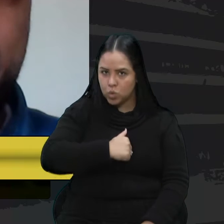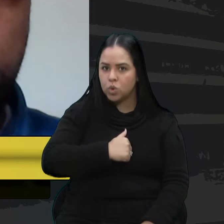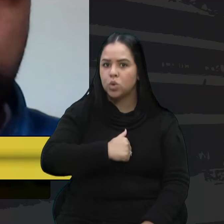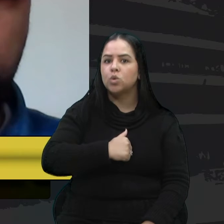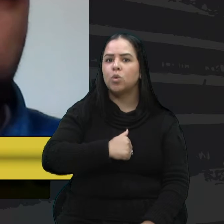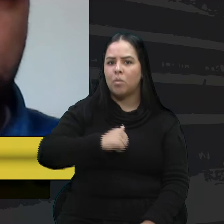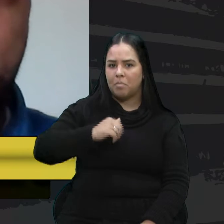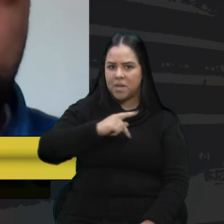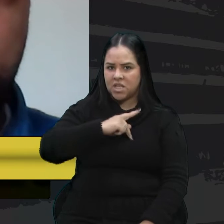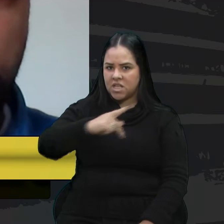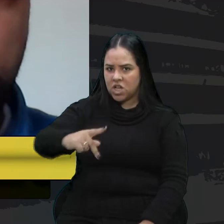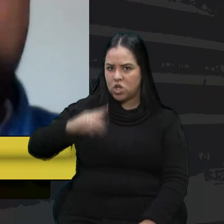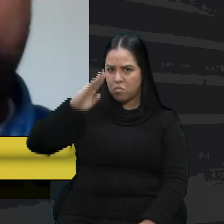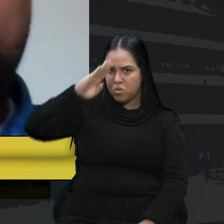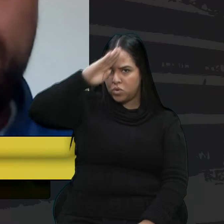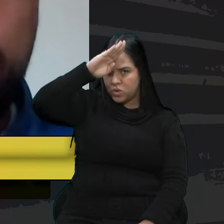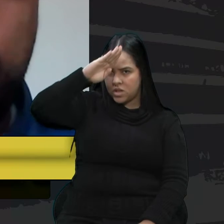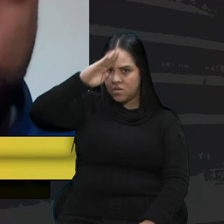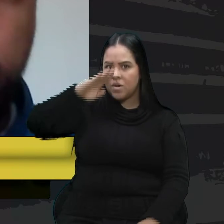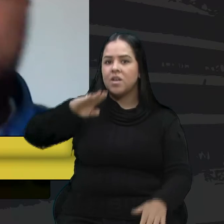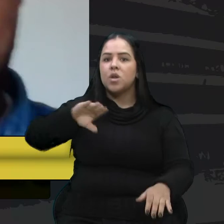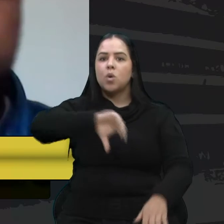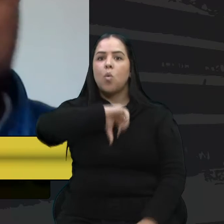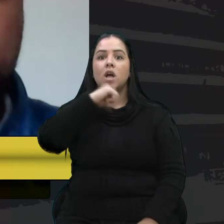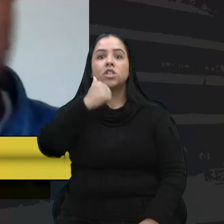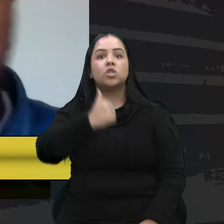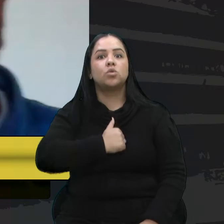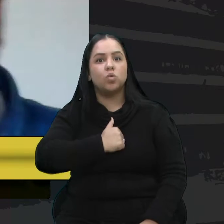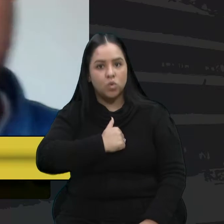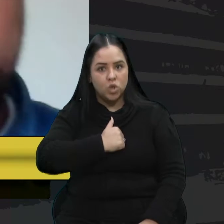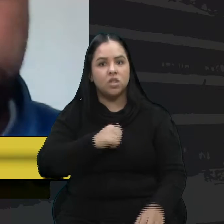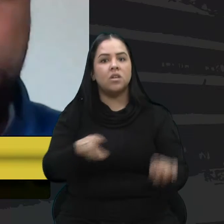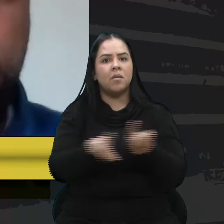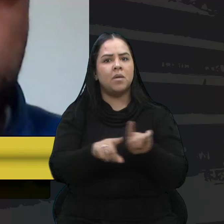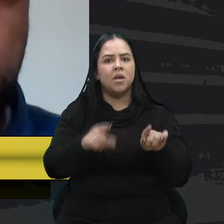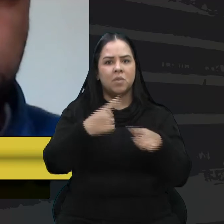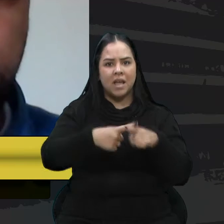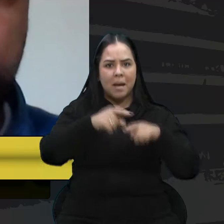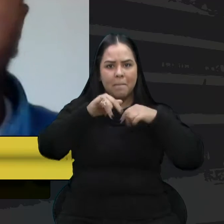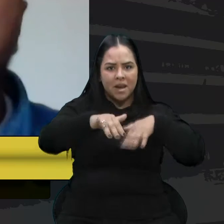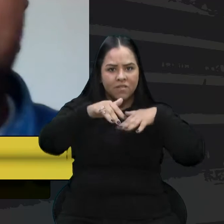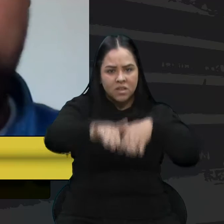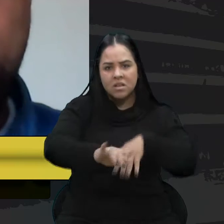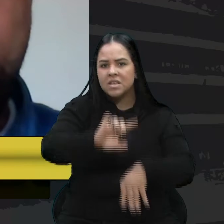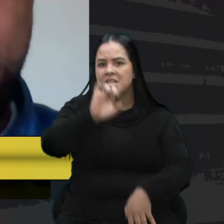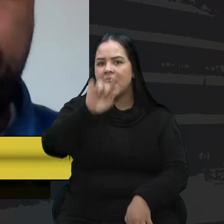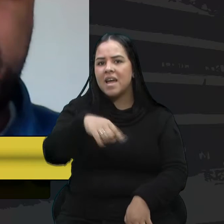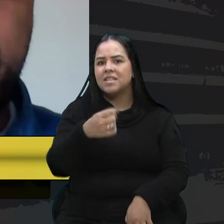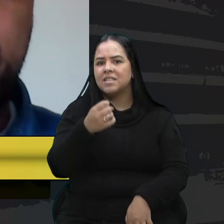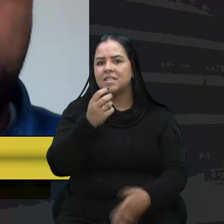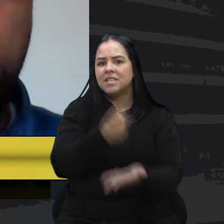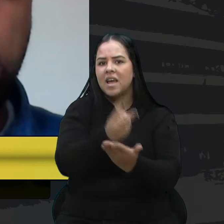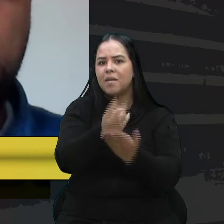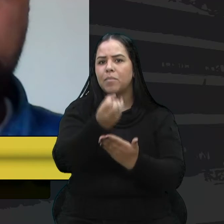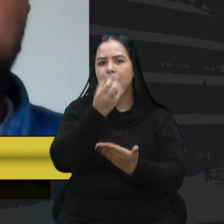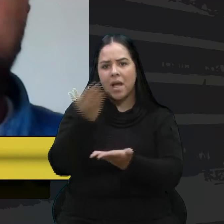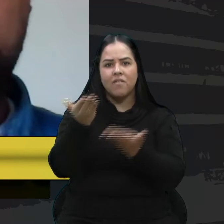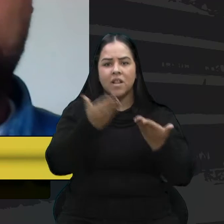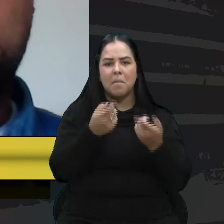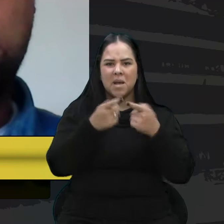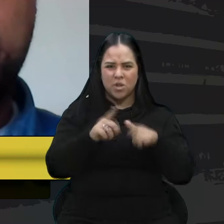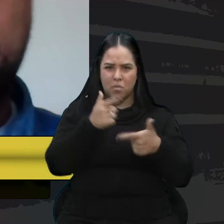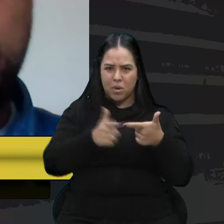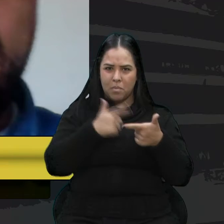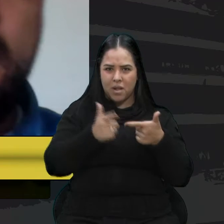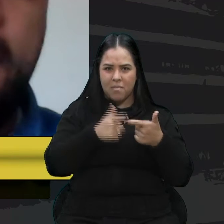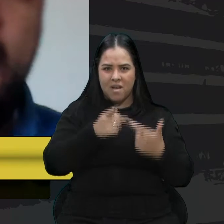presidente Bolsonaro e com a atitude, as manifestações são sempre bem-vindas. O problema é manifestação dizendo que